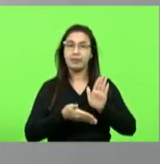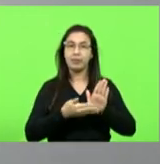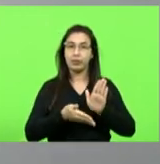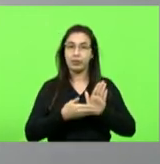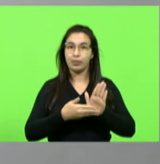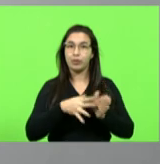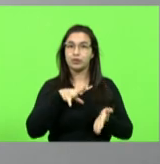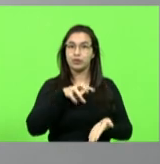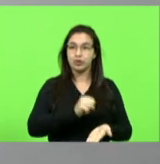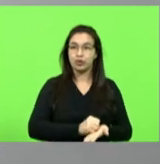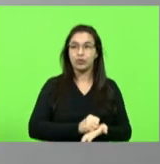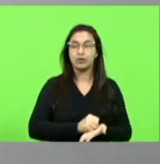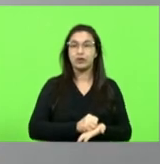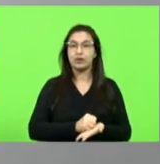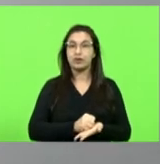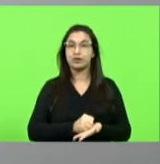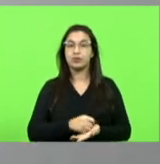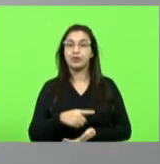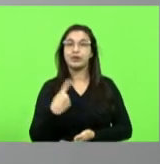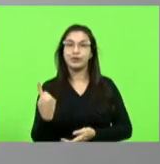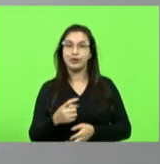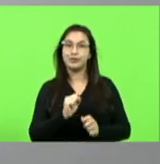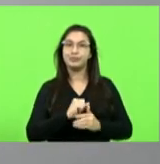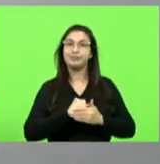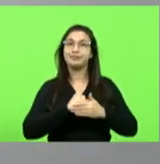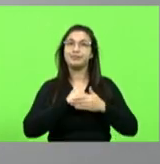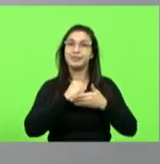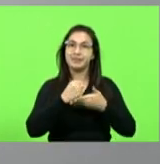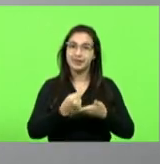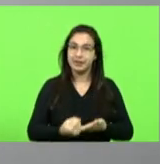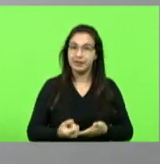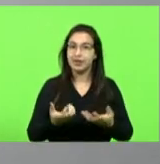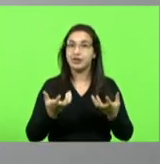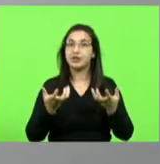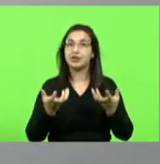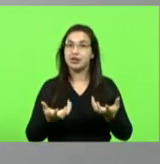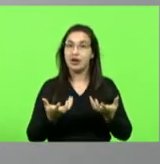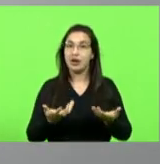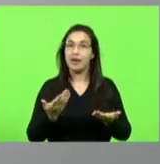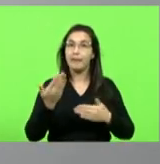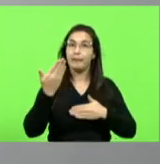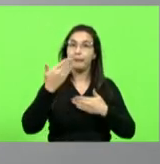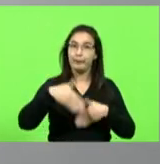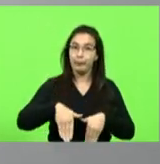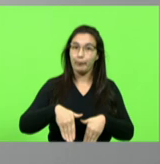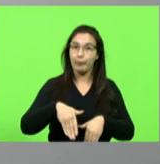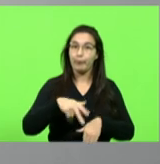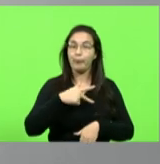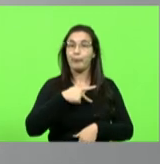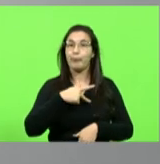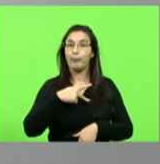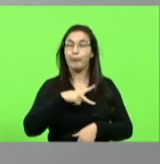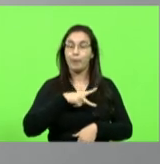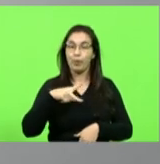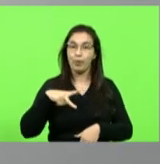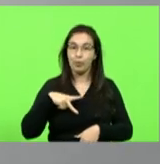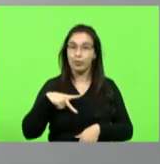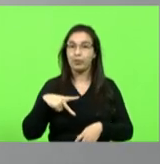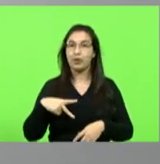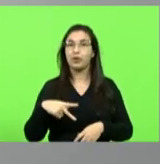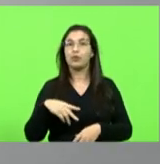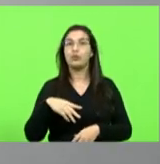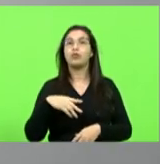contratação. E aí nós defendemos, né, que seja via concurso público, exija a graduação e inscrição no respectivo